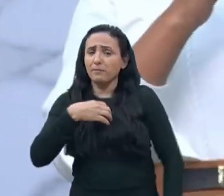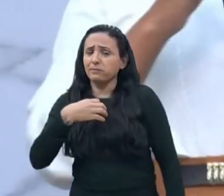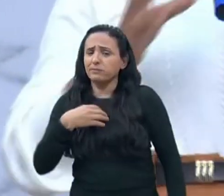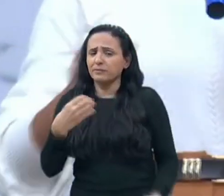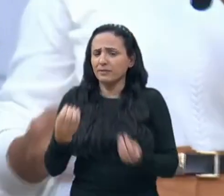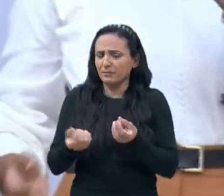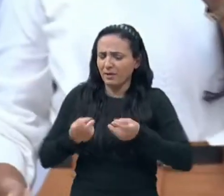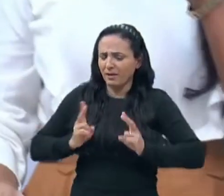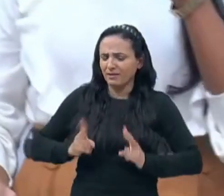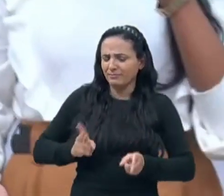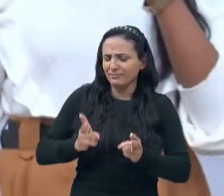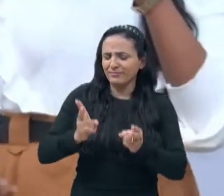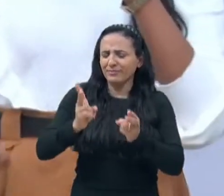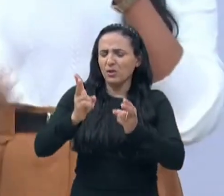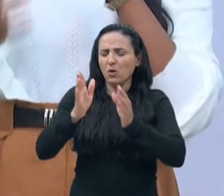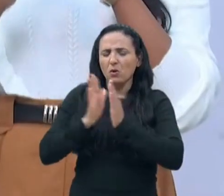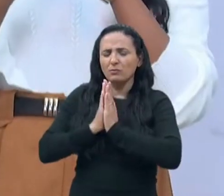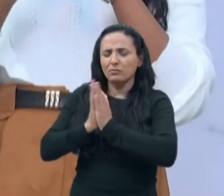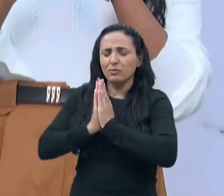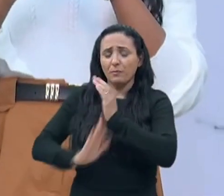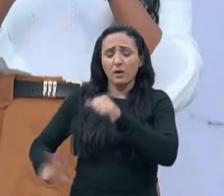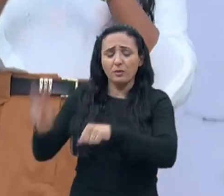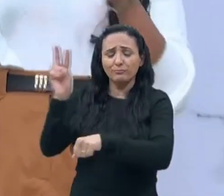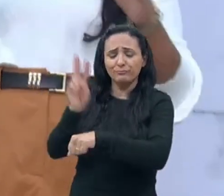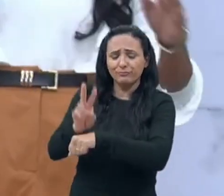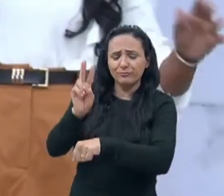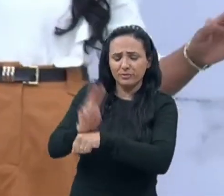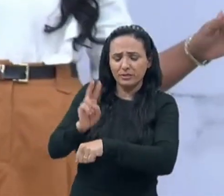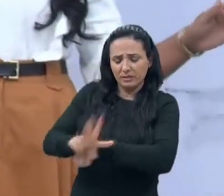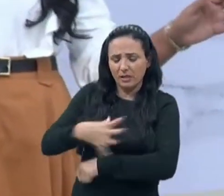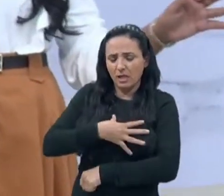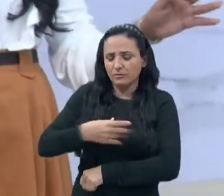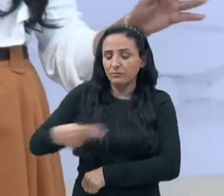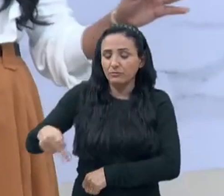em desespero pediu para sua filha ele